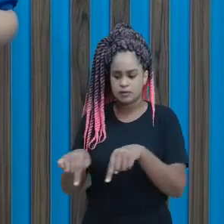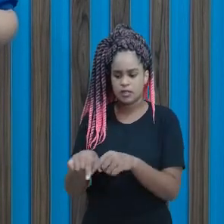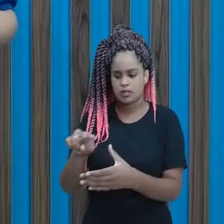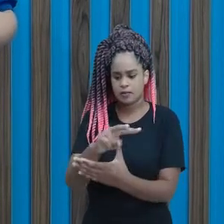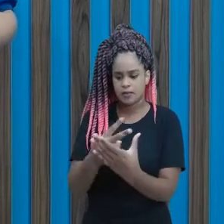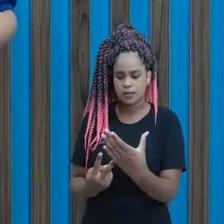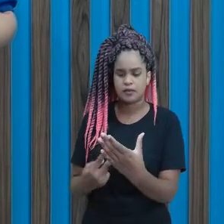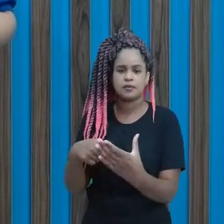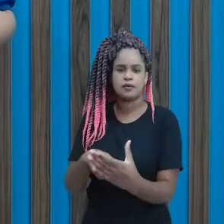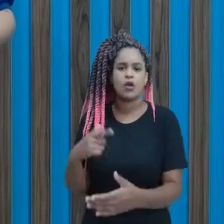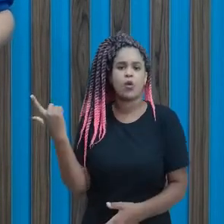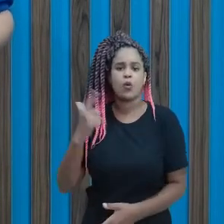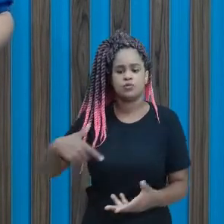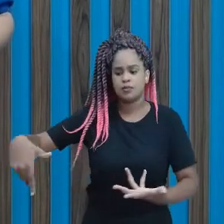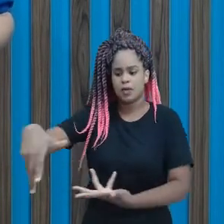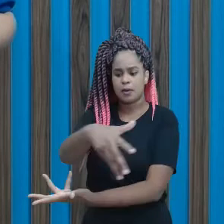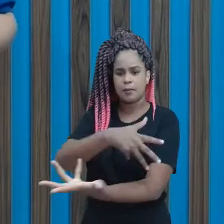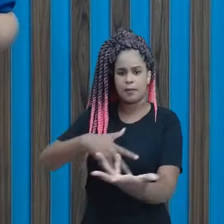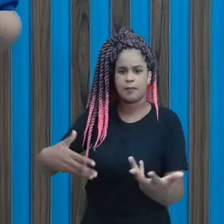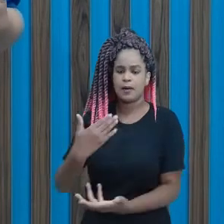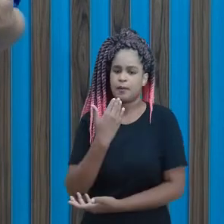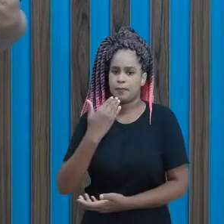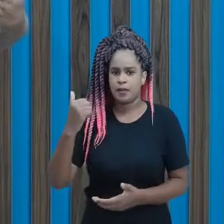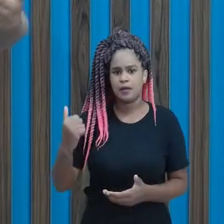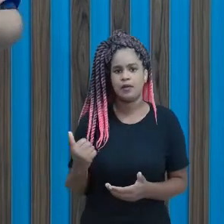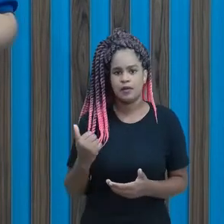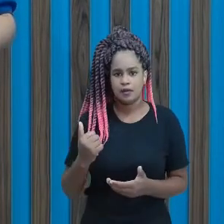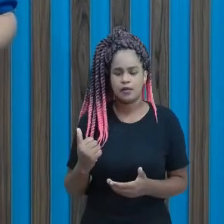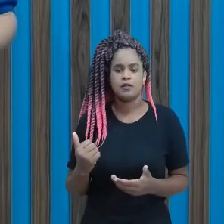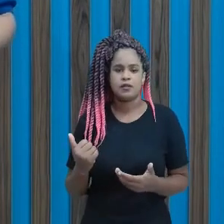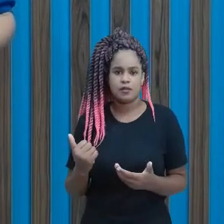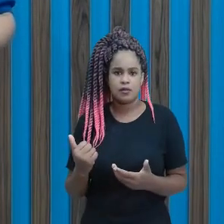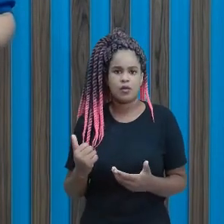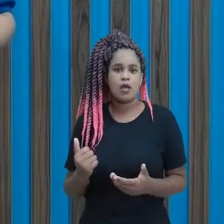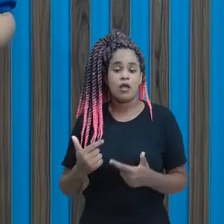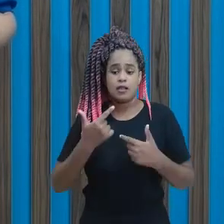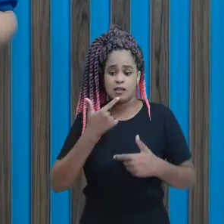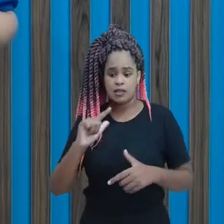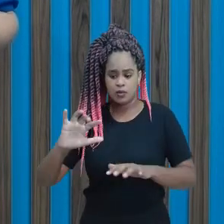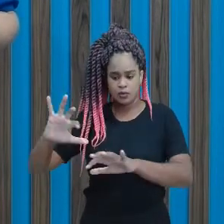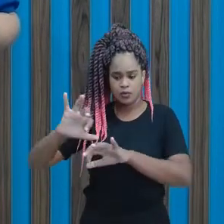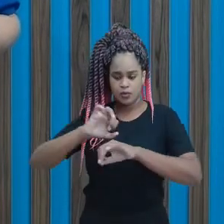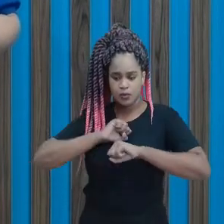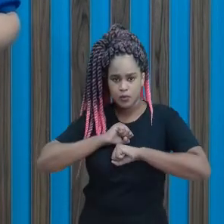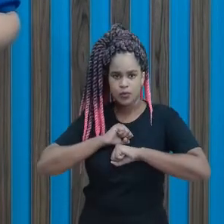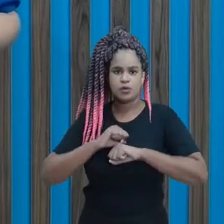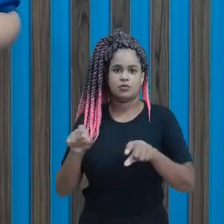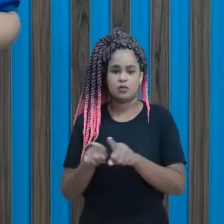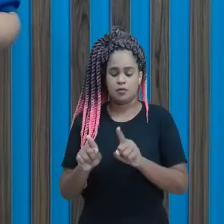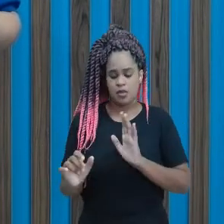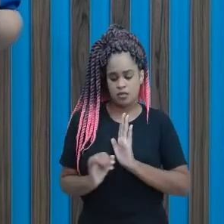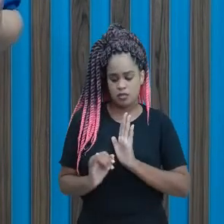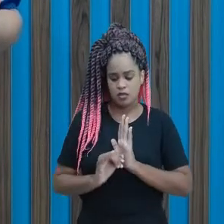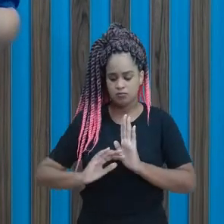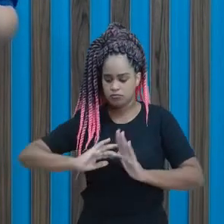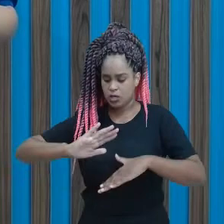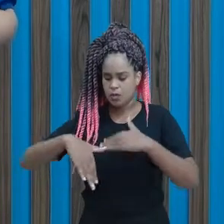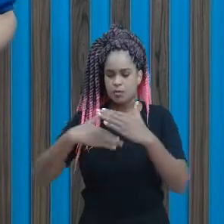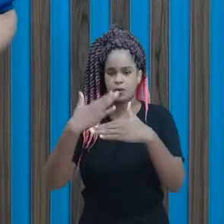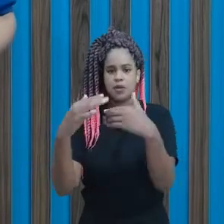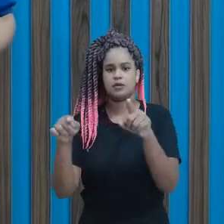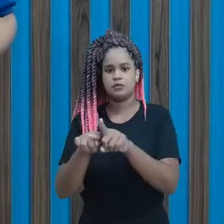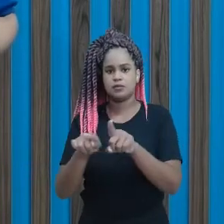bilíngue, ele vai construir com maior facilidade a aquisição dessa língua, a construir a sua identidade e